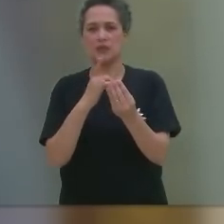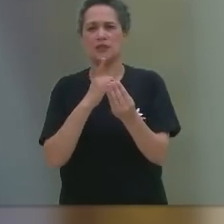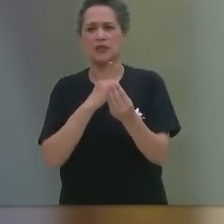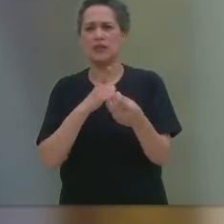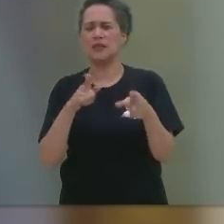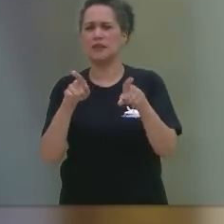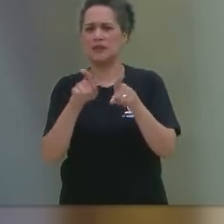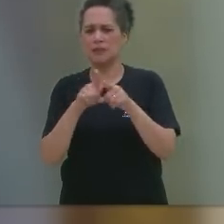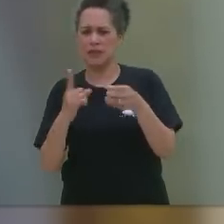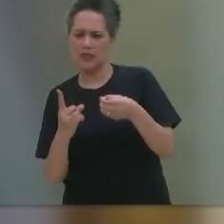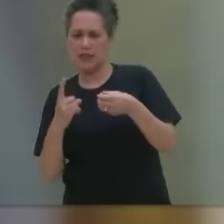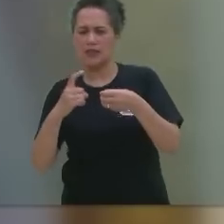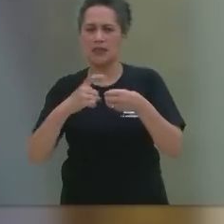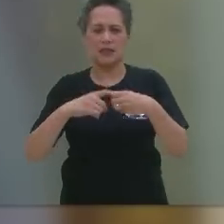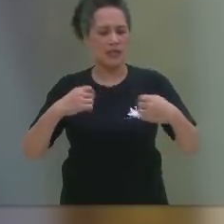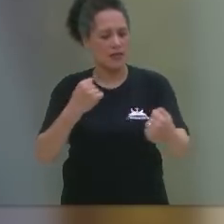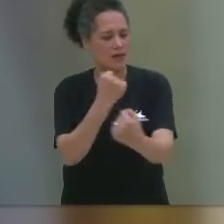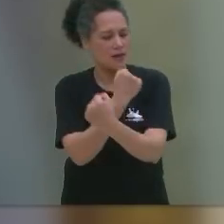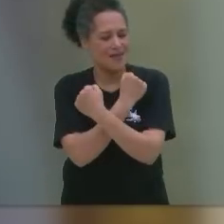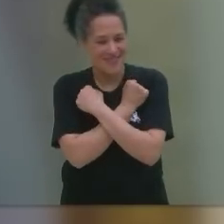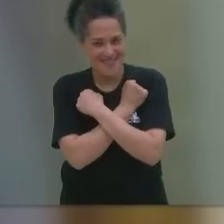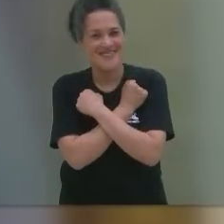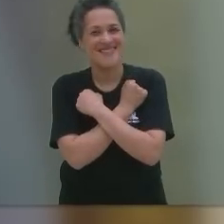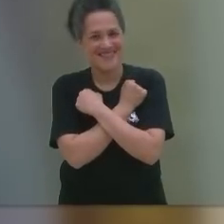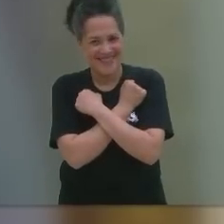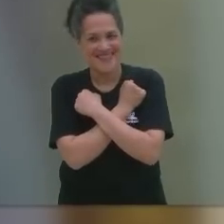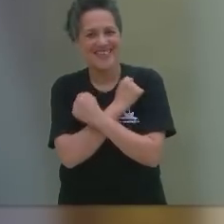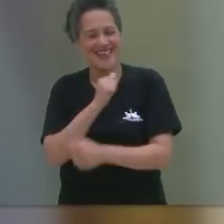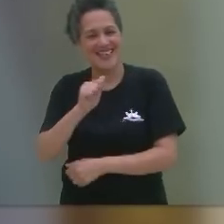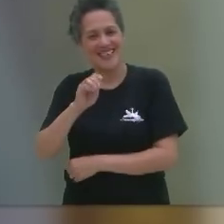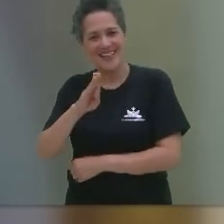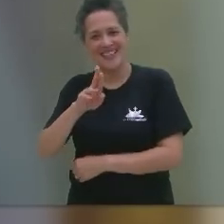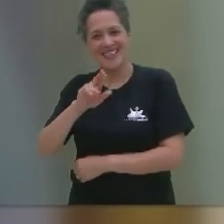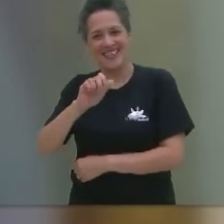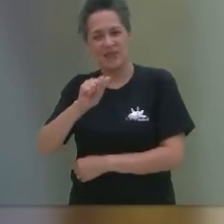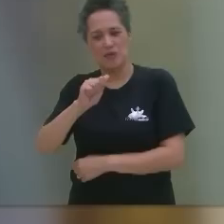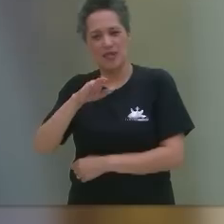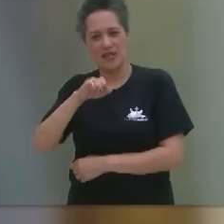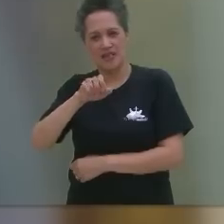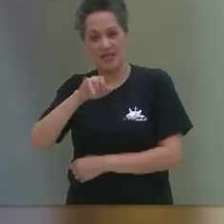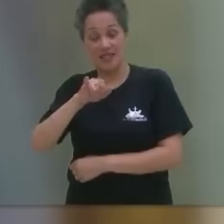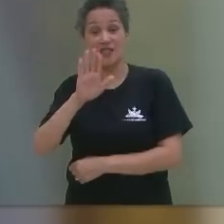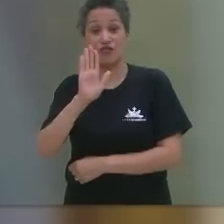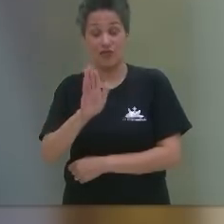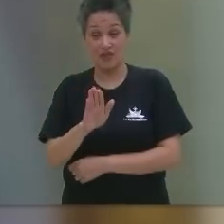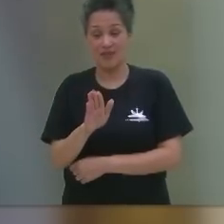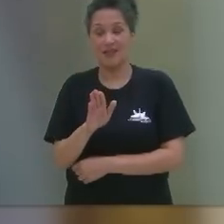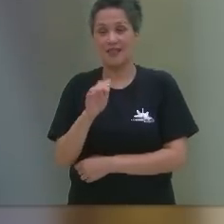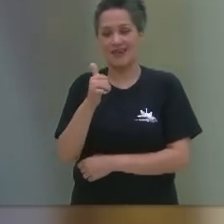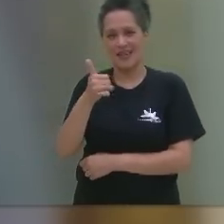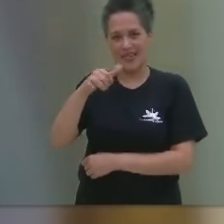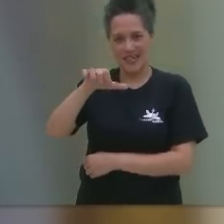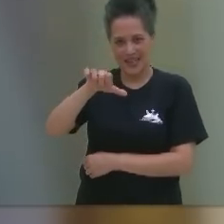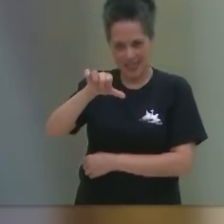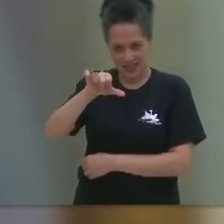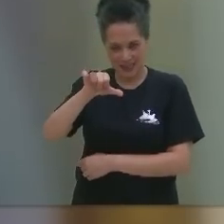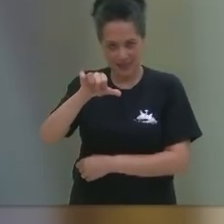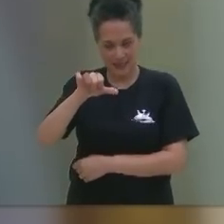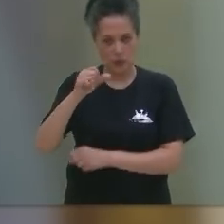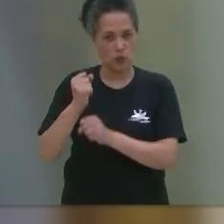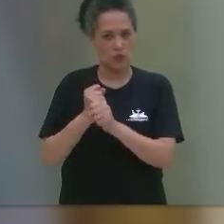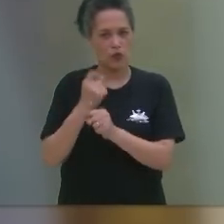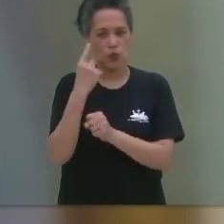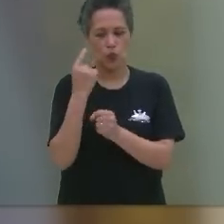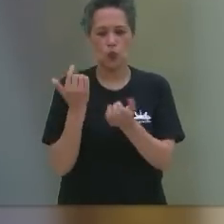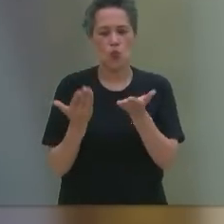da parceria do Abracei, depois um show de Natal. É o 19º ano, leve 1 quilo de